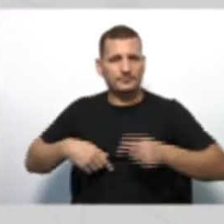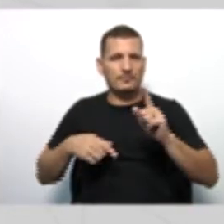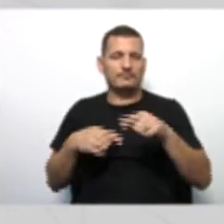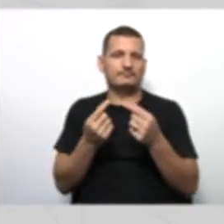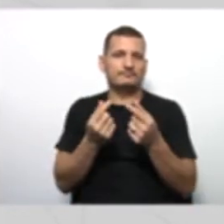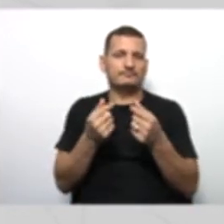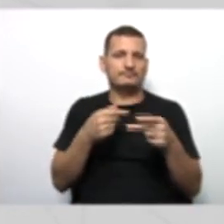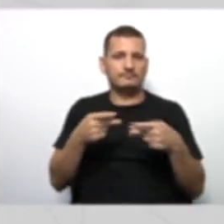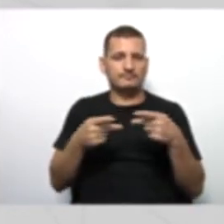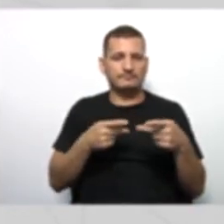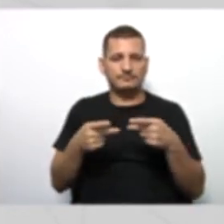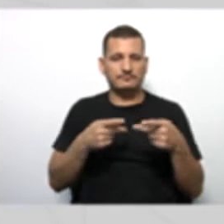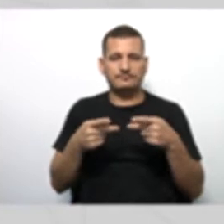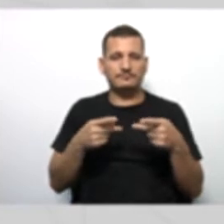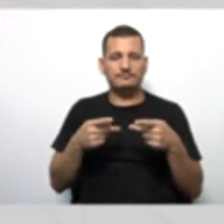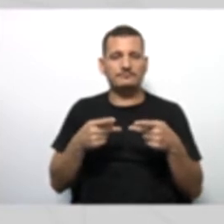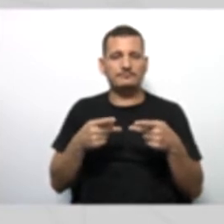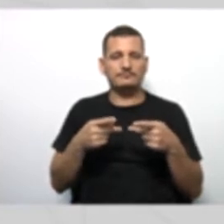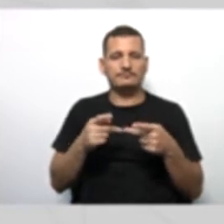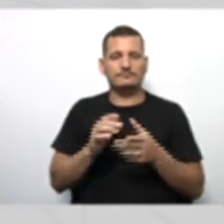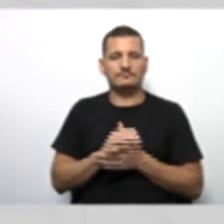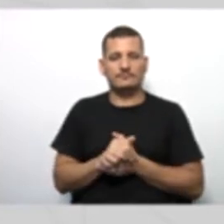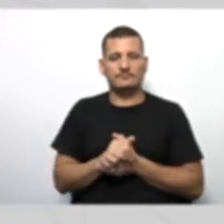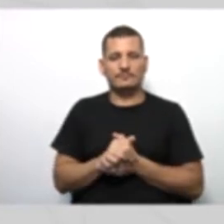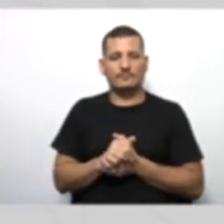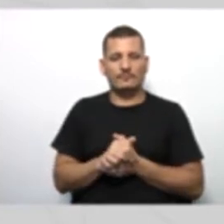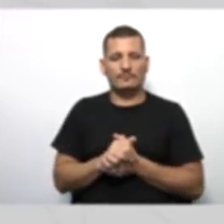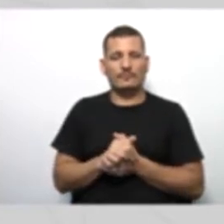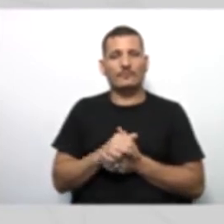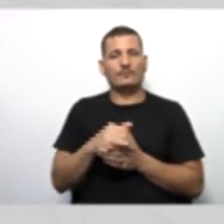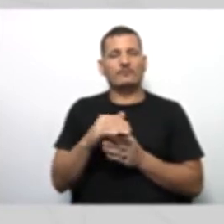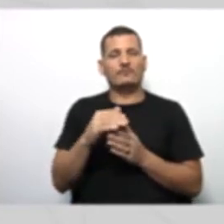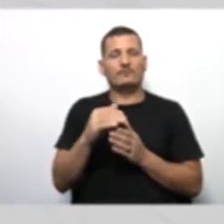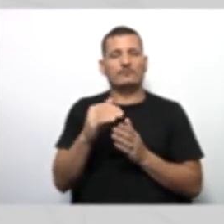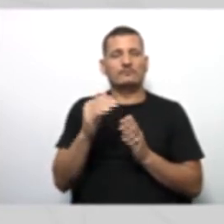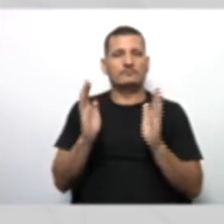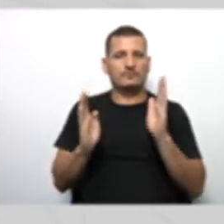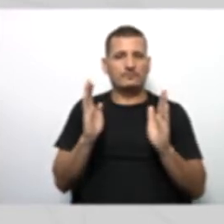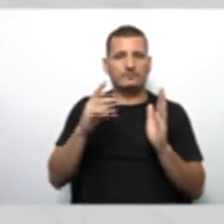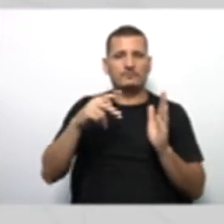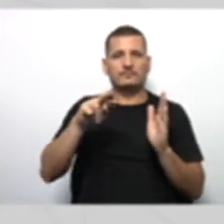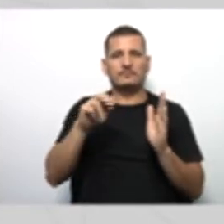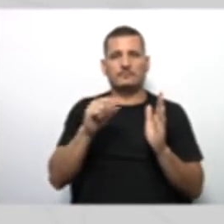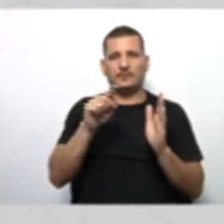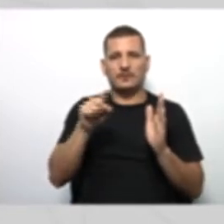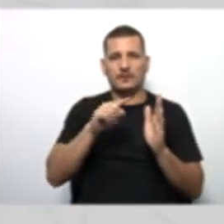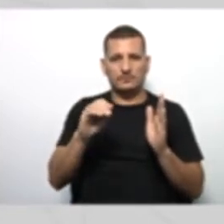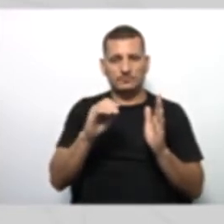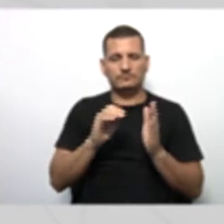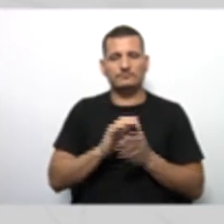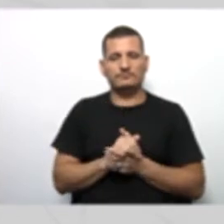Isso aí é em relação à minha cooperativa, existem vários riscos organizacionais. Os